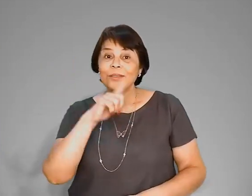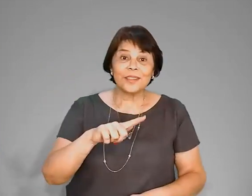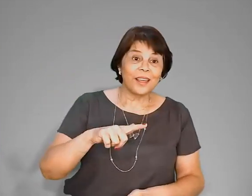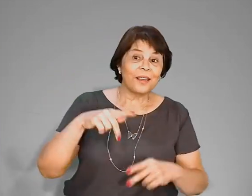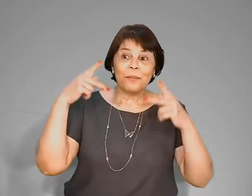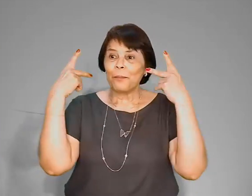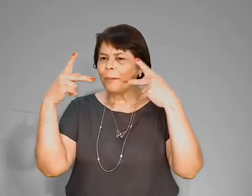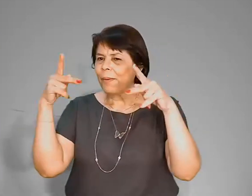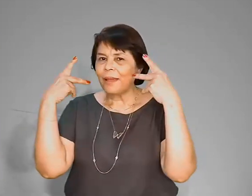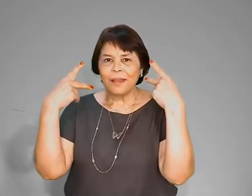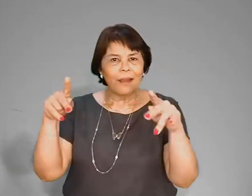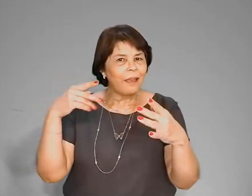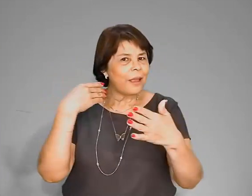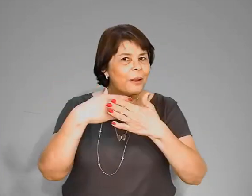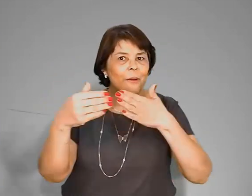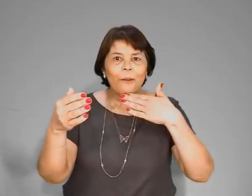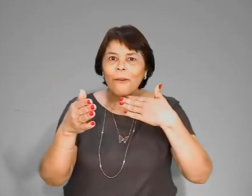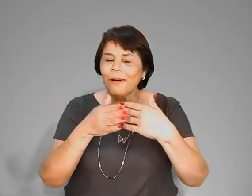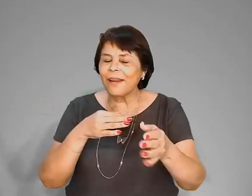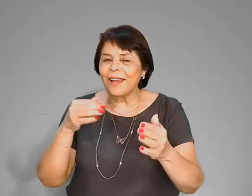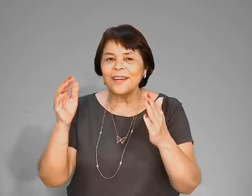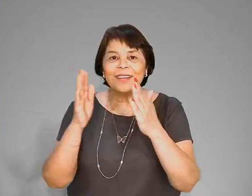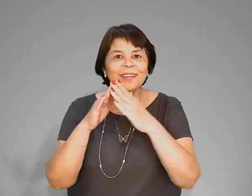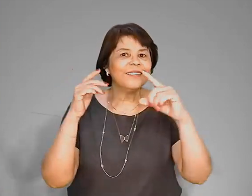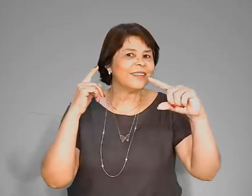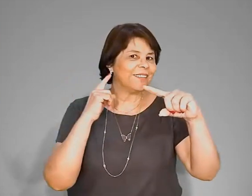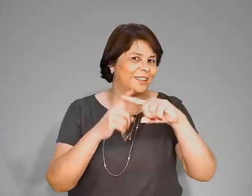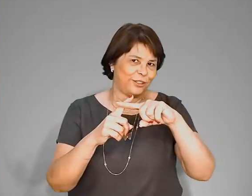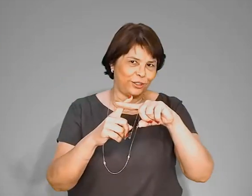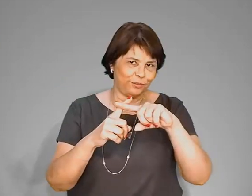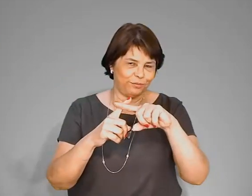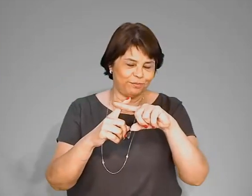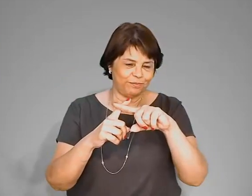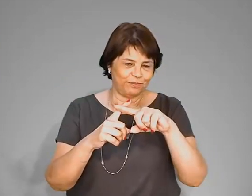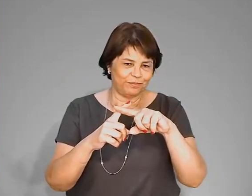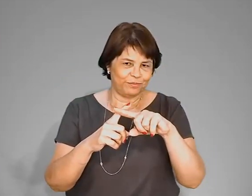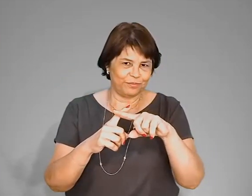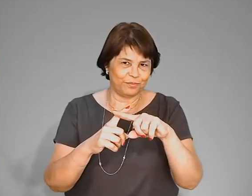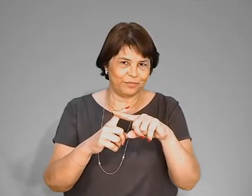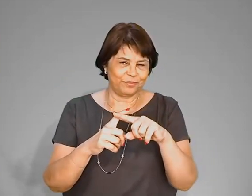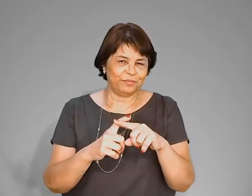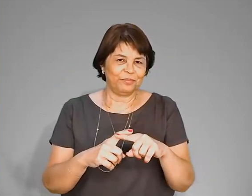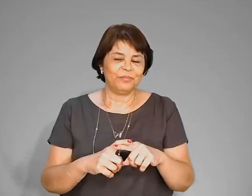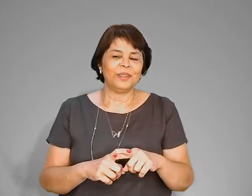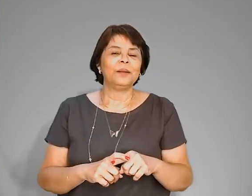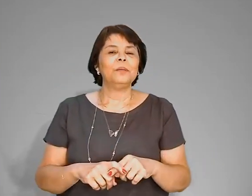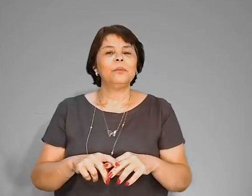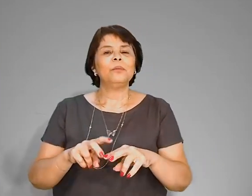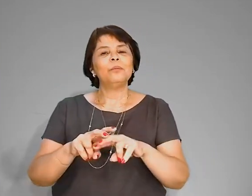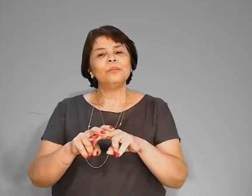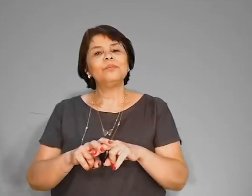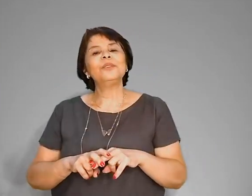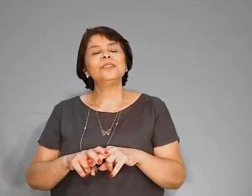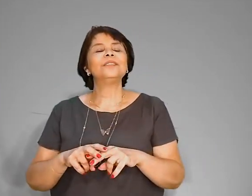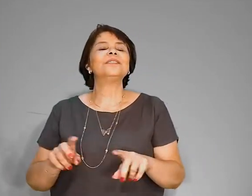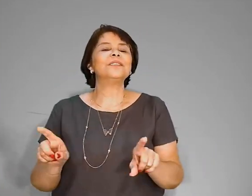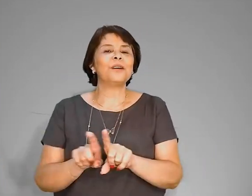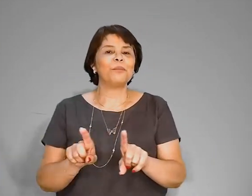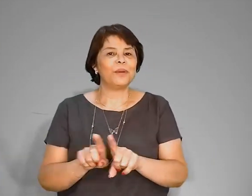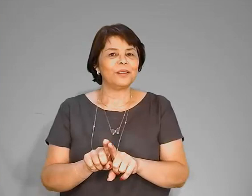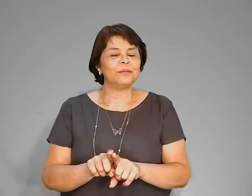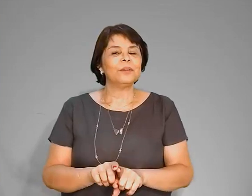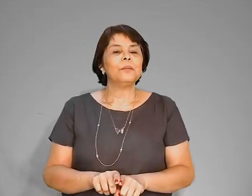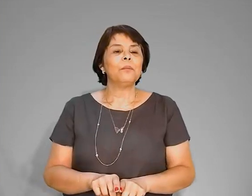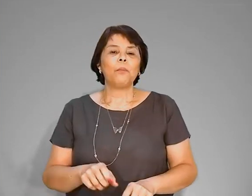edificados por esses homens que pregam o Evangelho, que nos atingiram de algum modo. Eles que